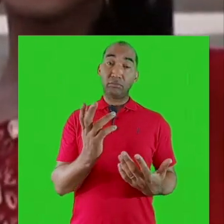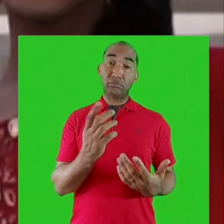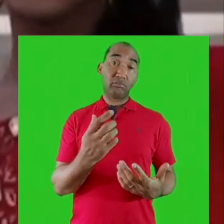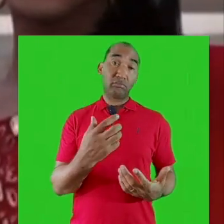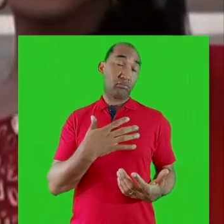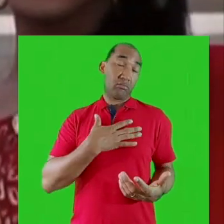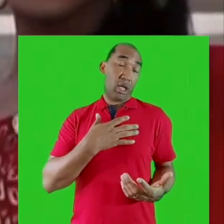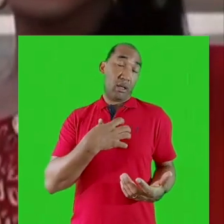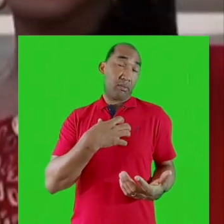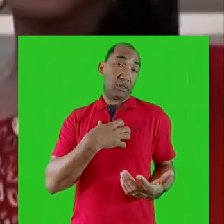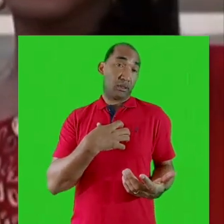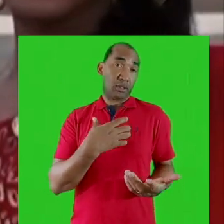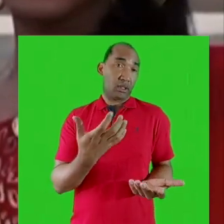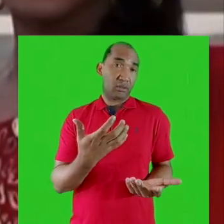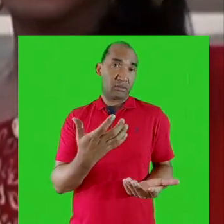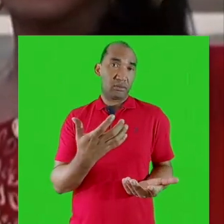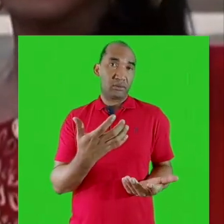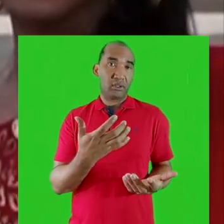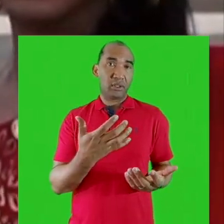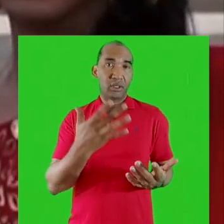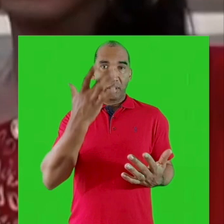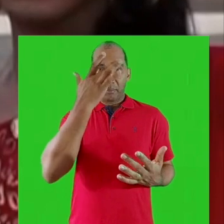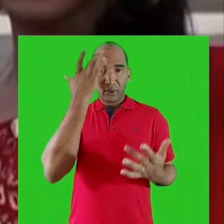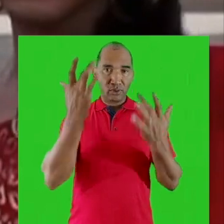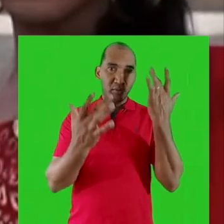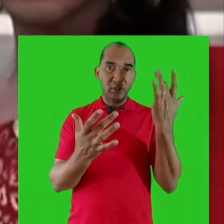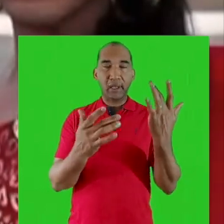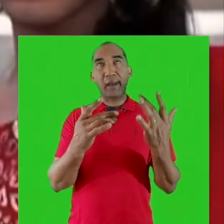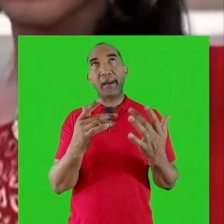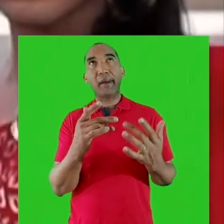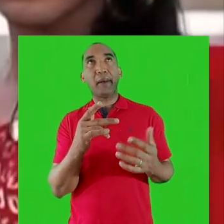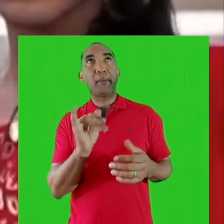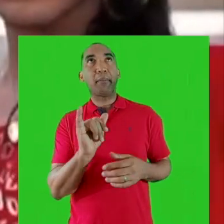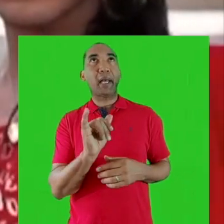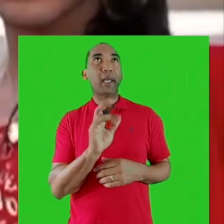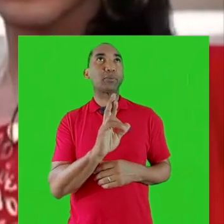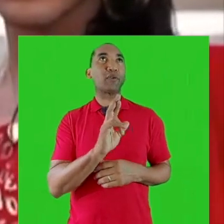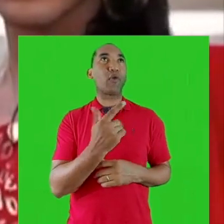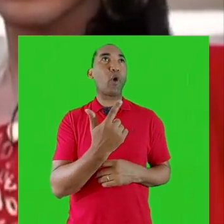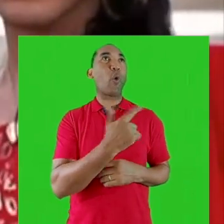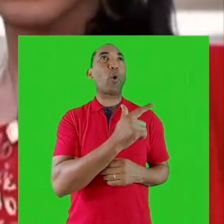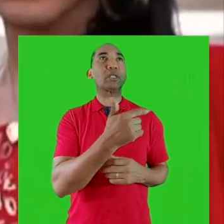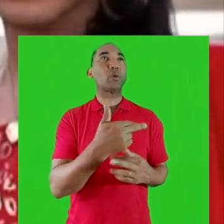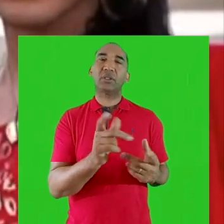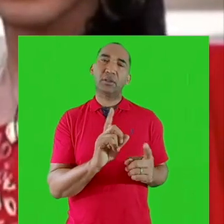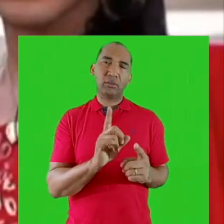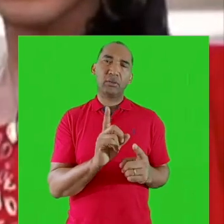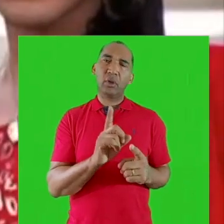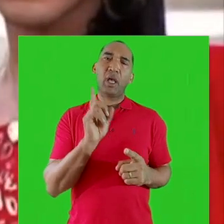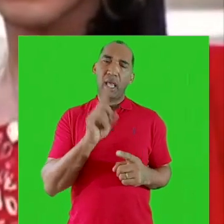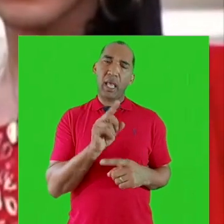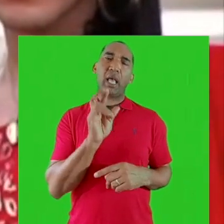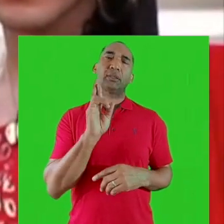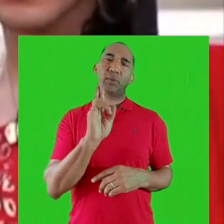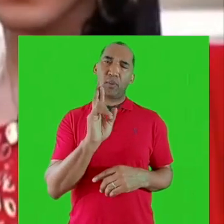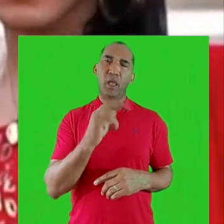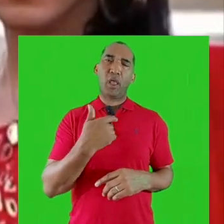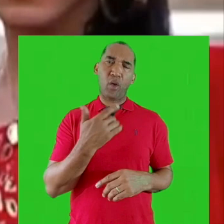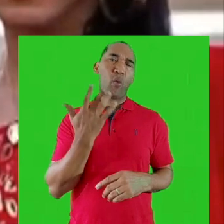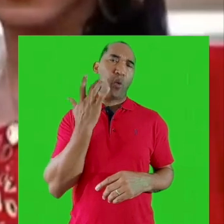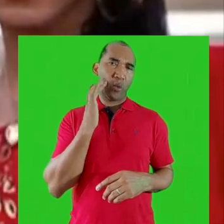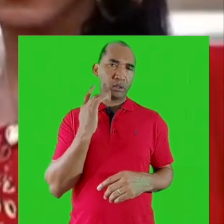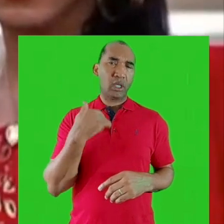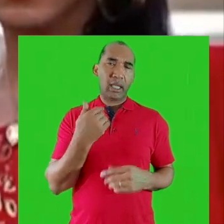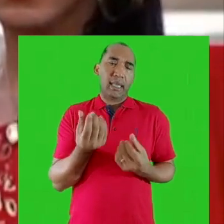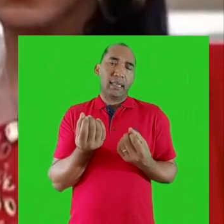responsável dessa maneira. As pessoas pensam que o pai responsável é o cara outra coisa. Não é. Eu acho que